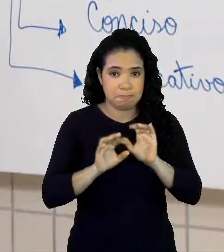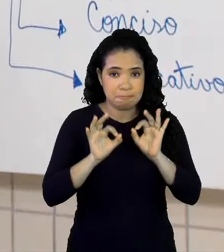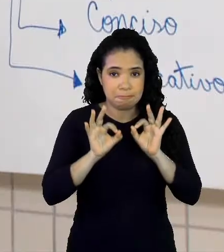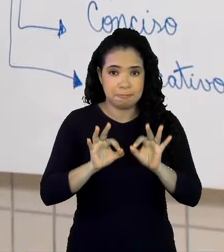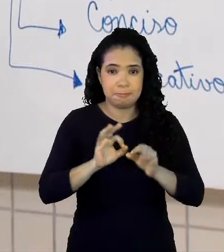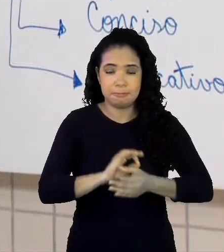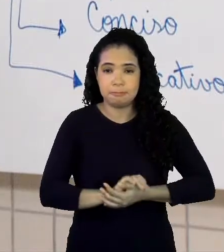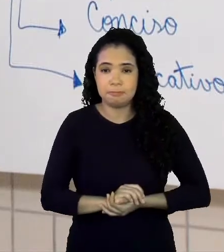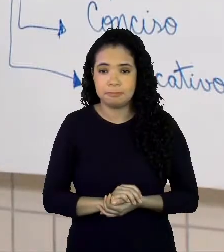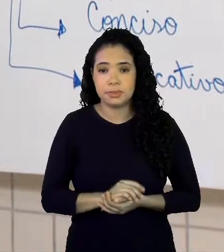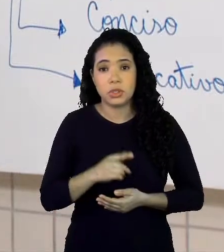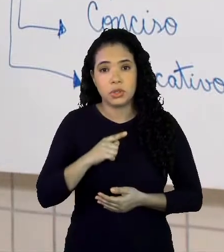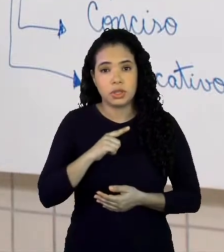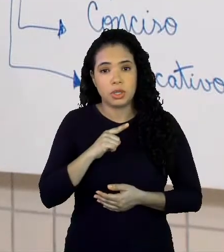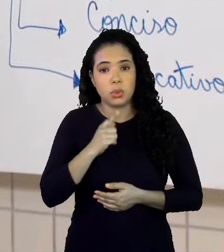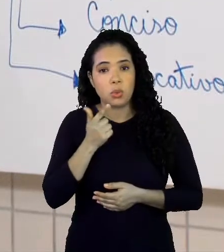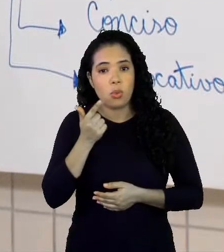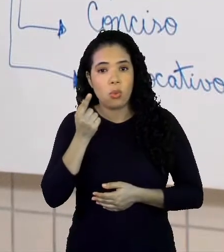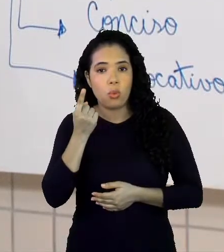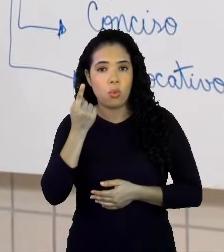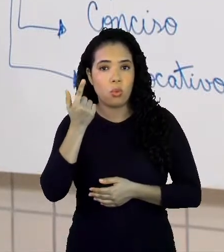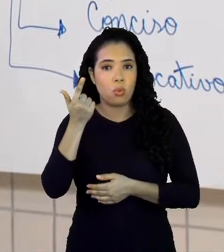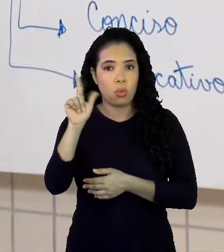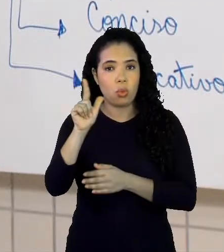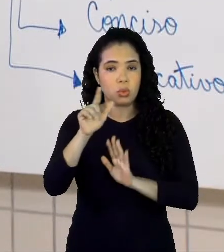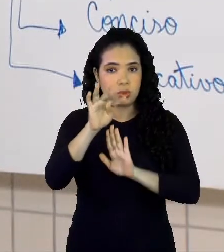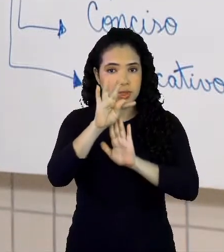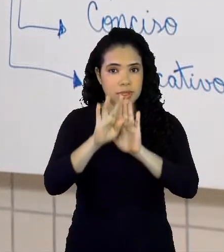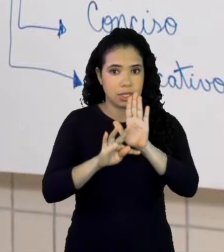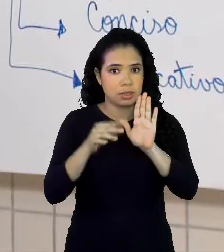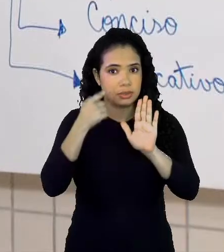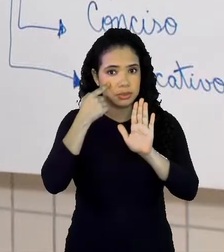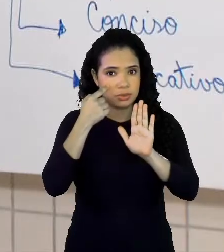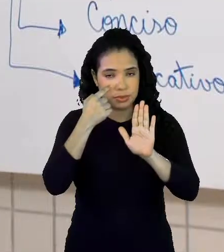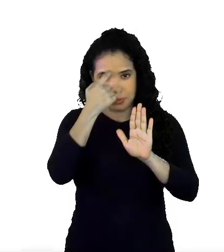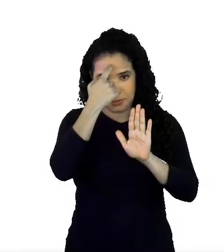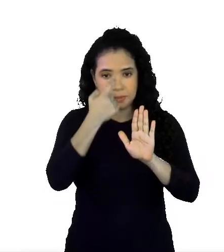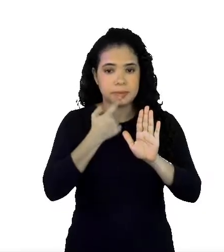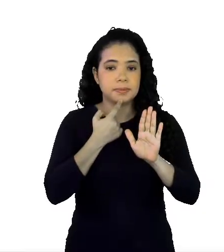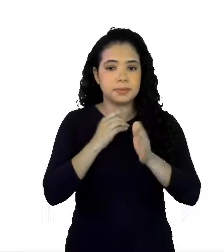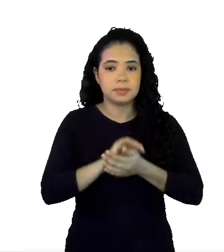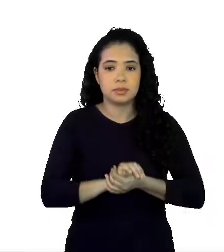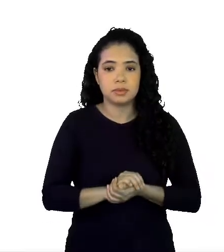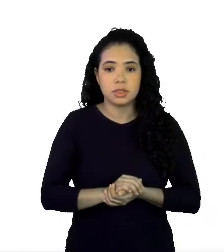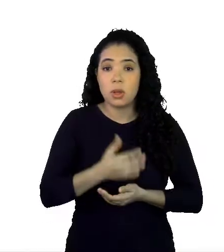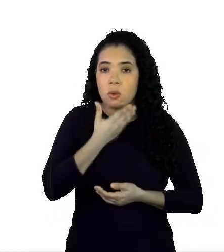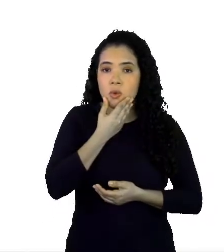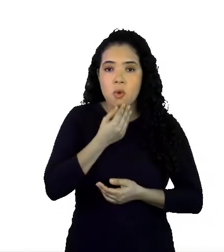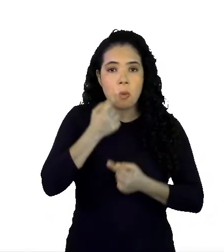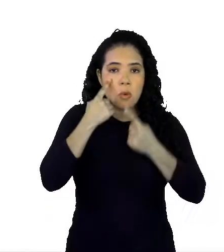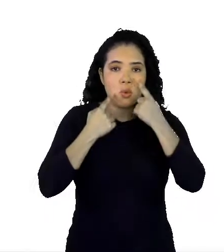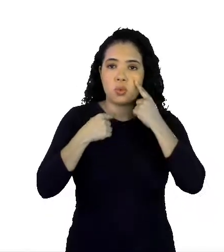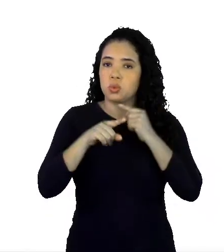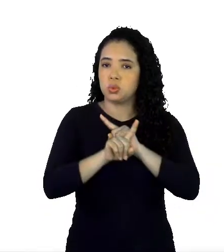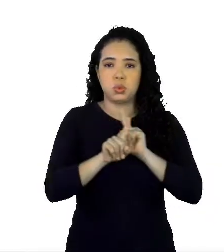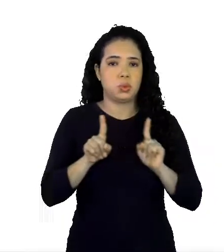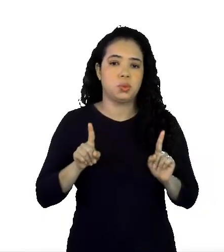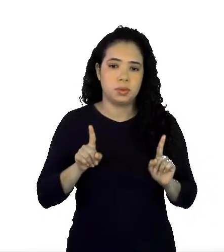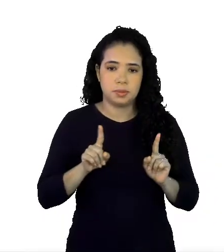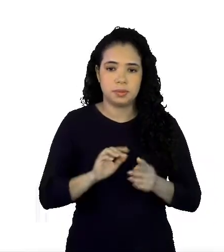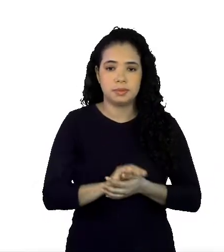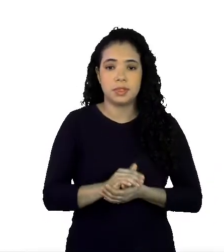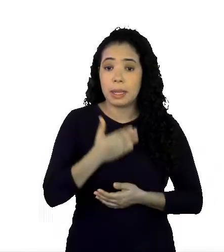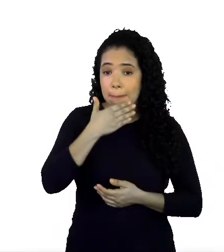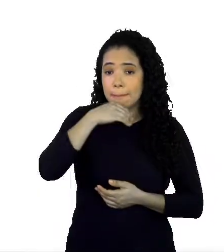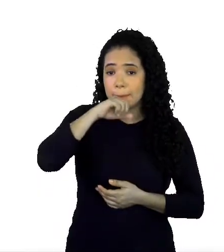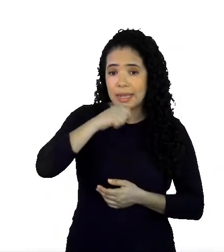Então, eu trouxe outro mini-conto também para vocês observarem isso. Vejam isso aí. Homens não choram. Pai,